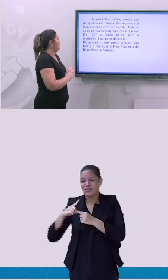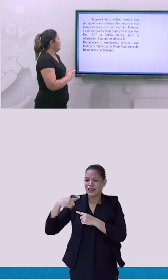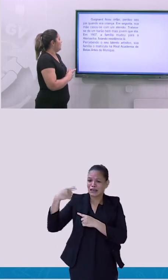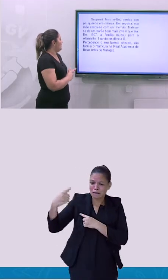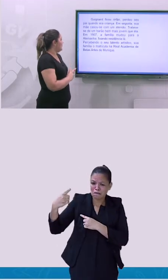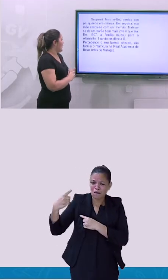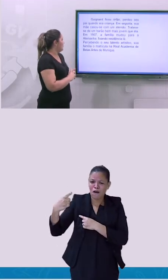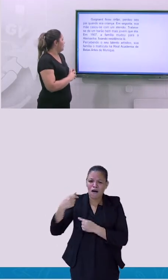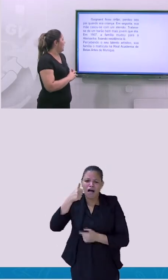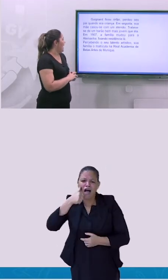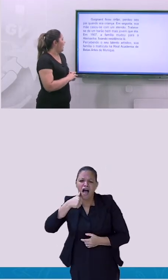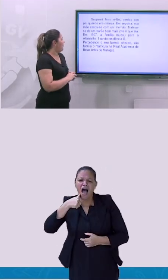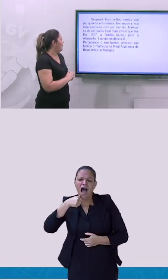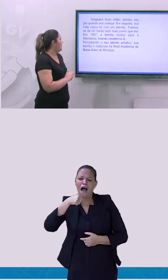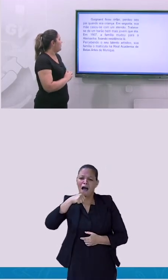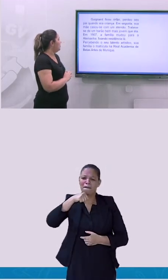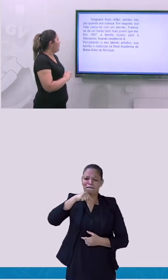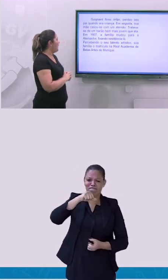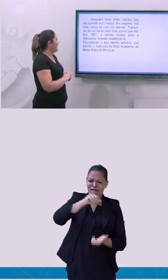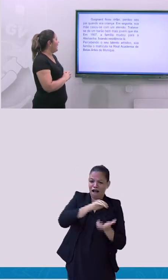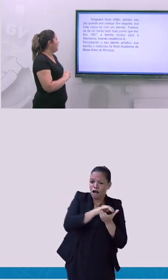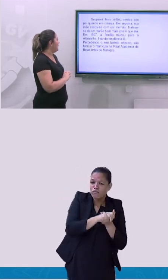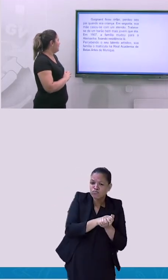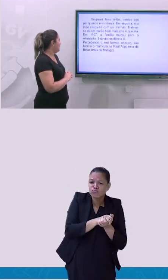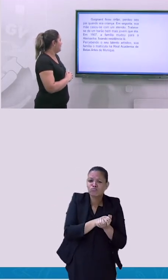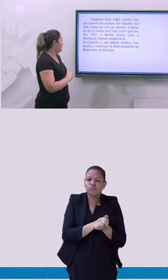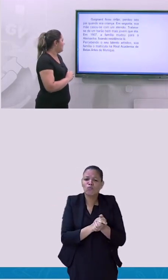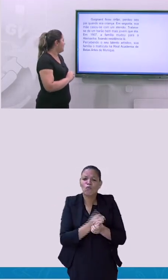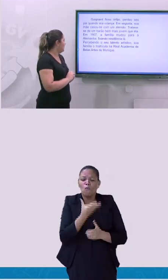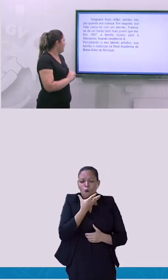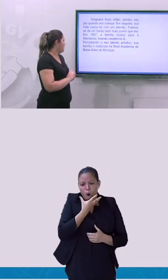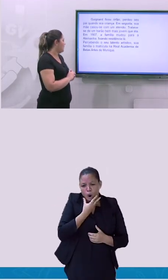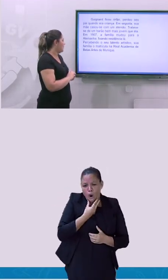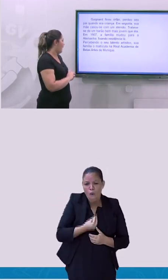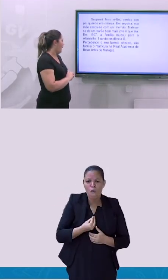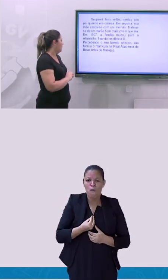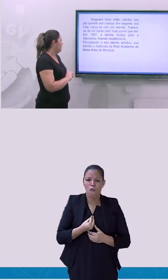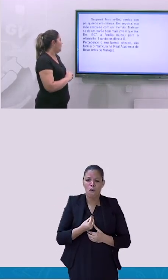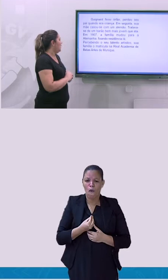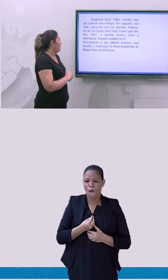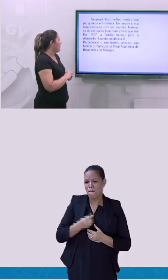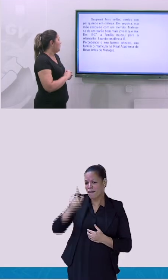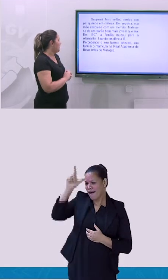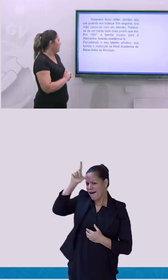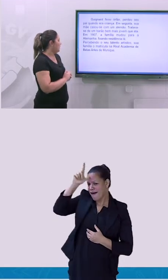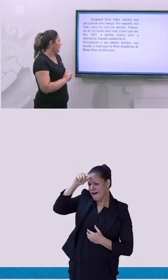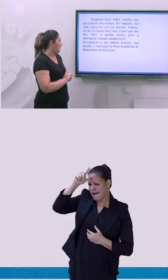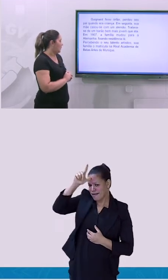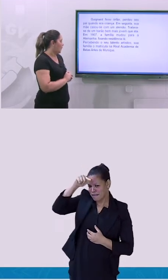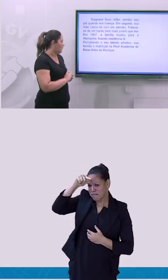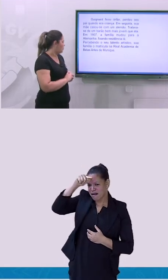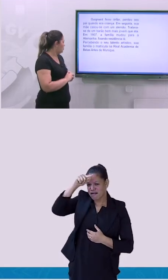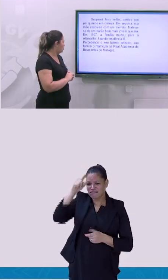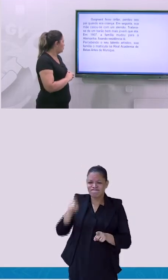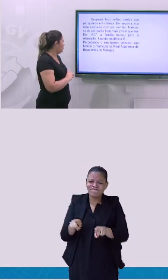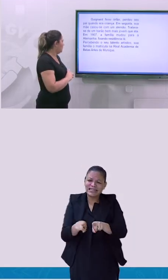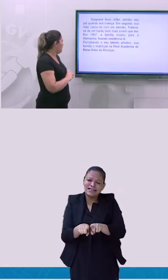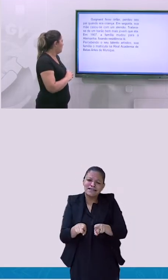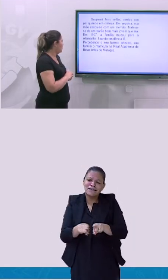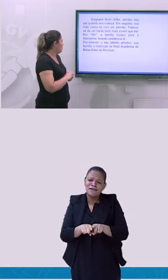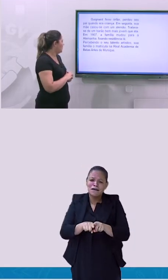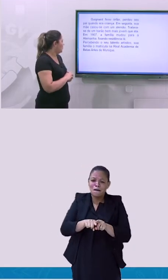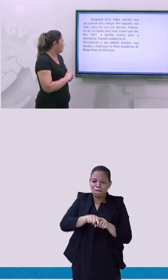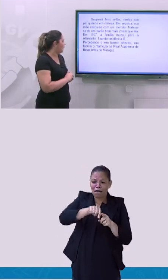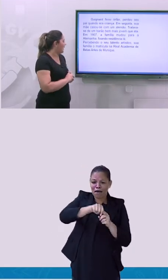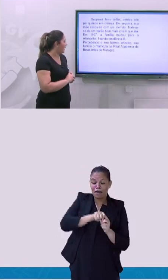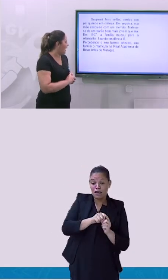em 1907, a família mudou para a Alemanha, fixando residência lá. Percebendo seu talento artístico, sua